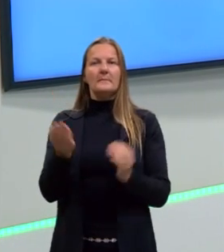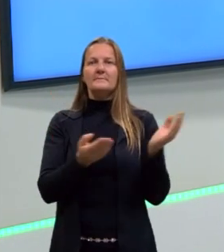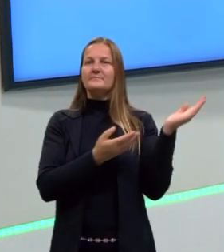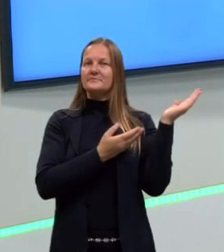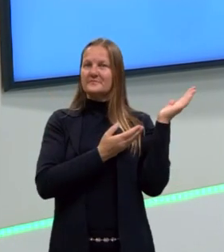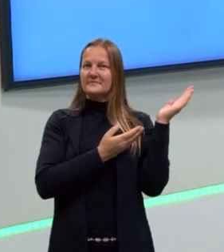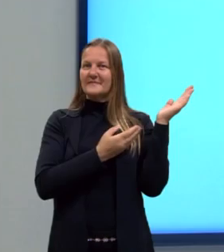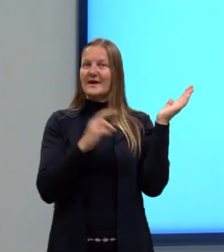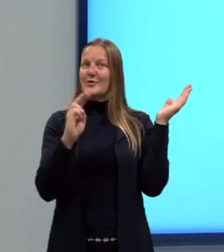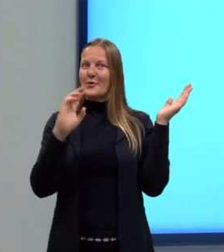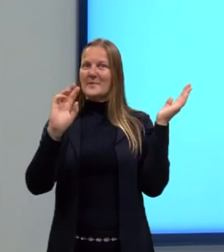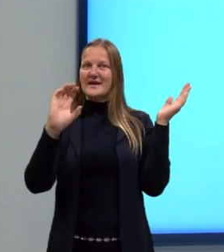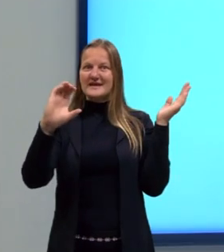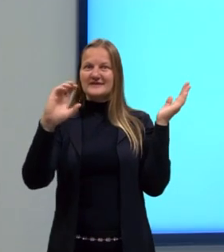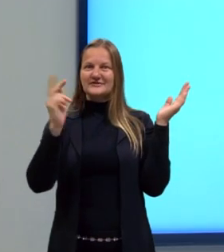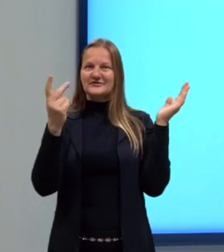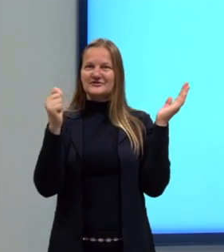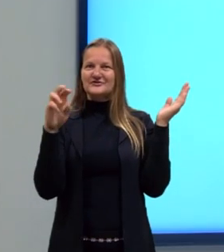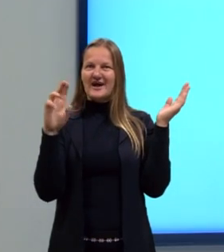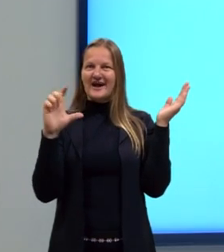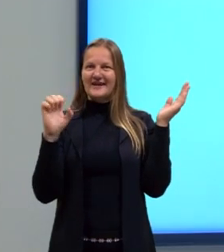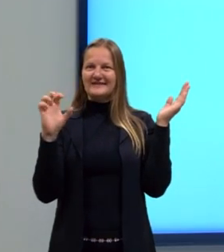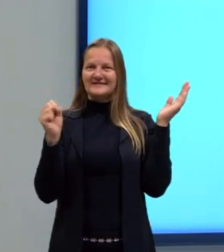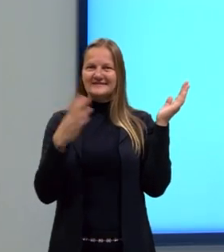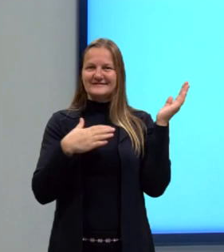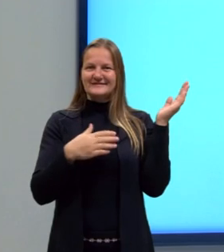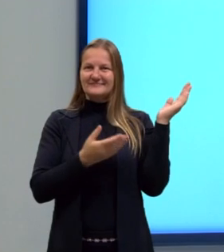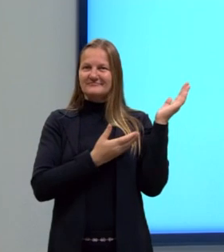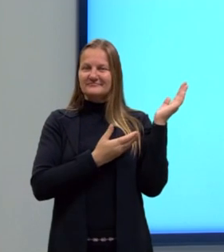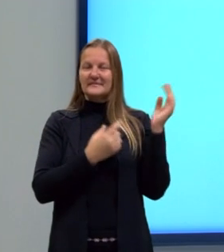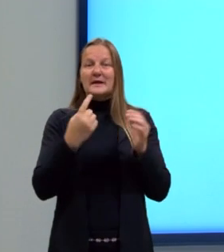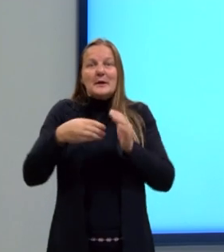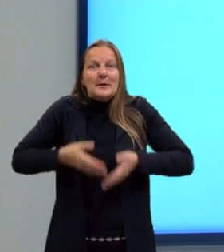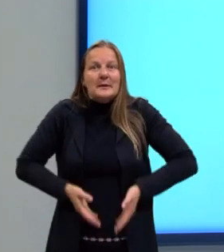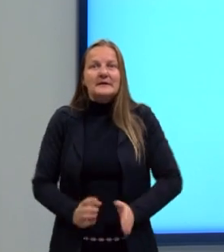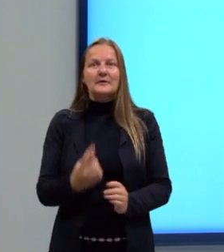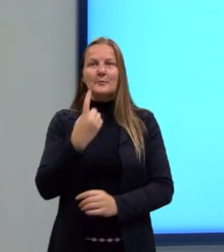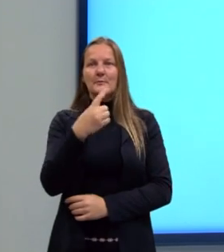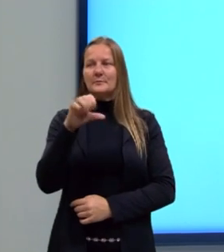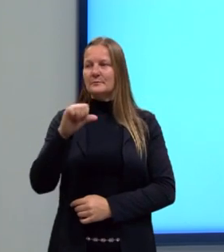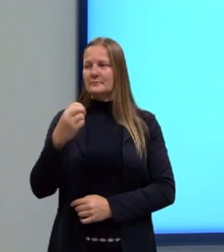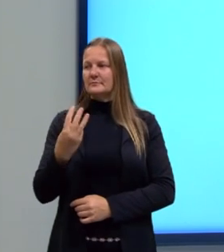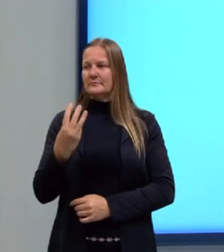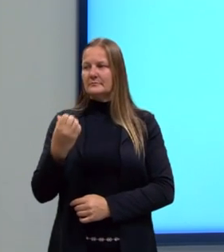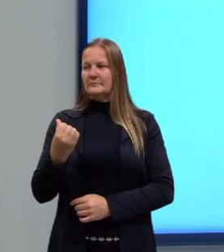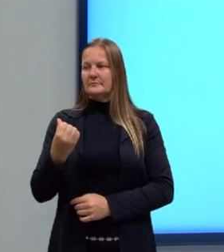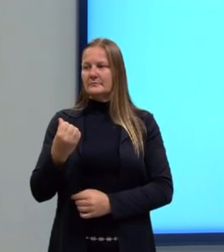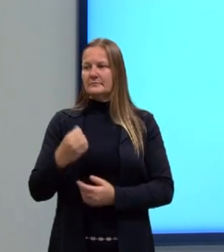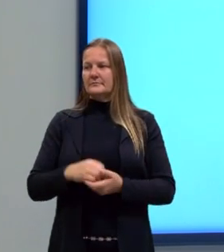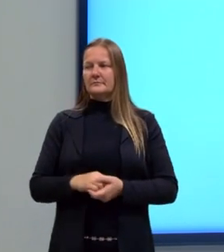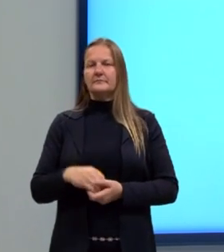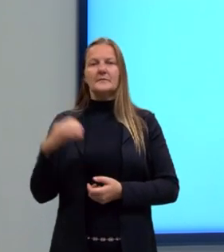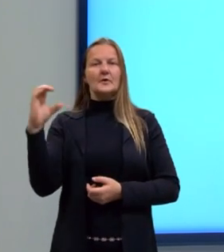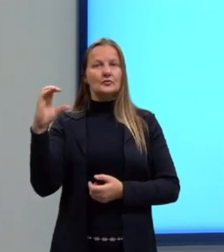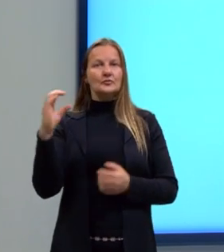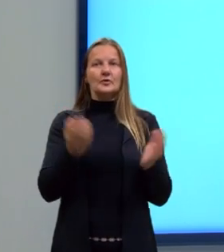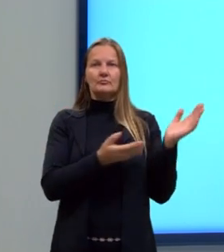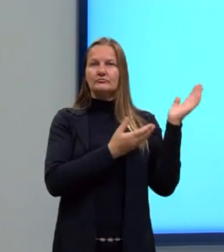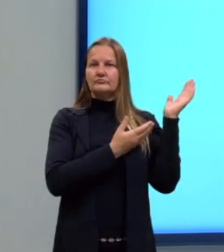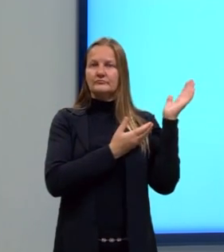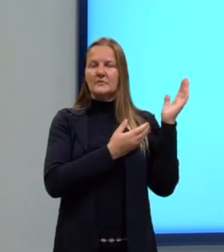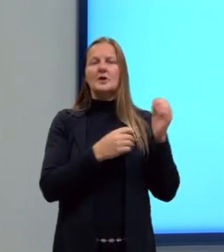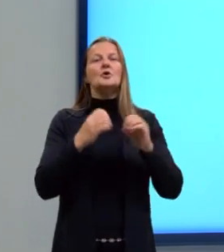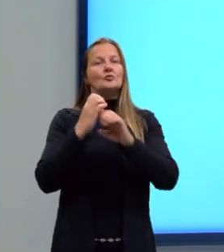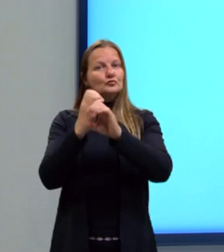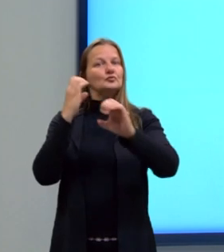Charles Augustin de Coulomb Ele nasceu em 1736 viveu até 1806 ele